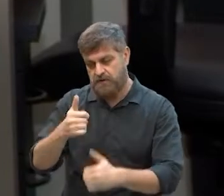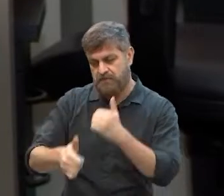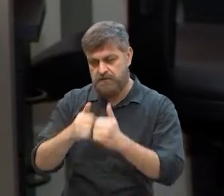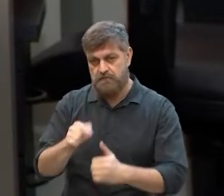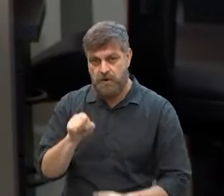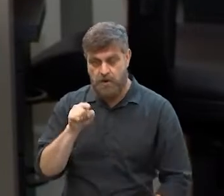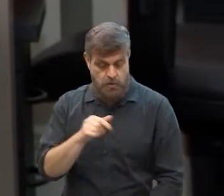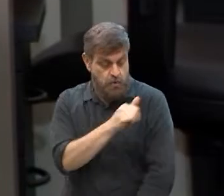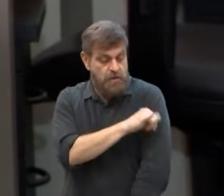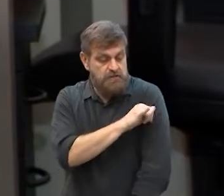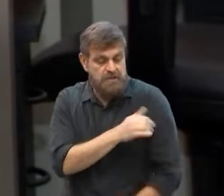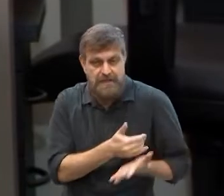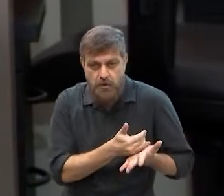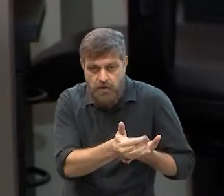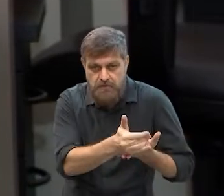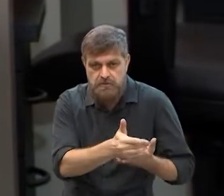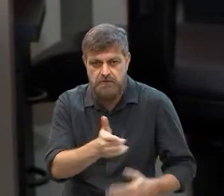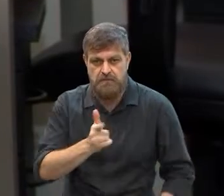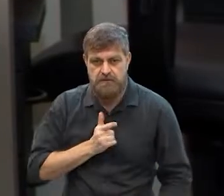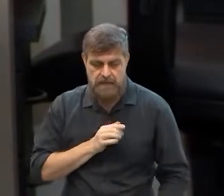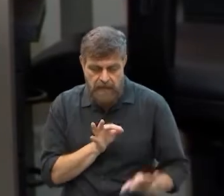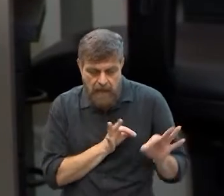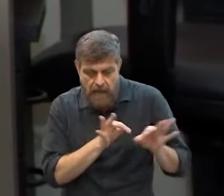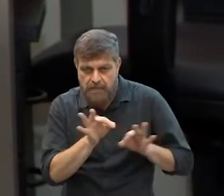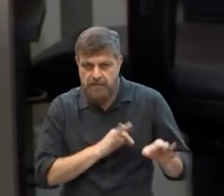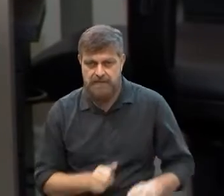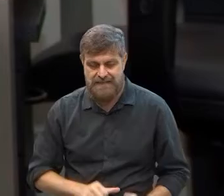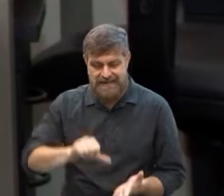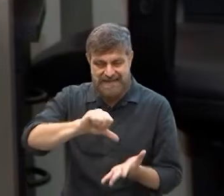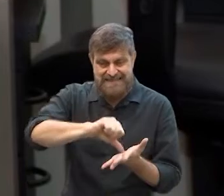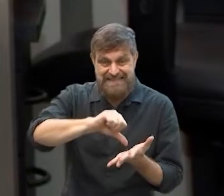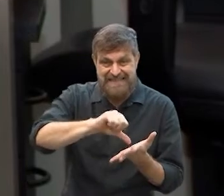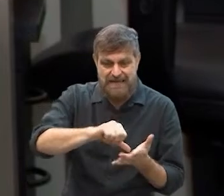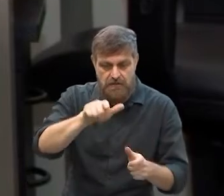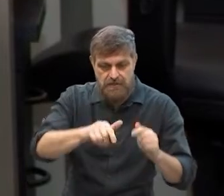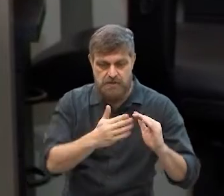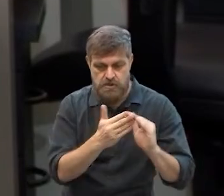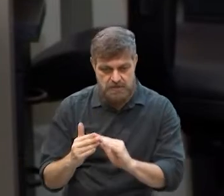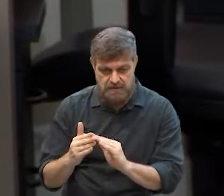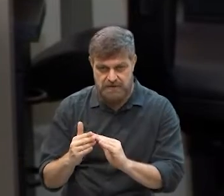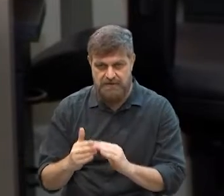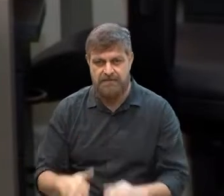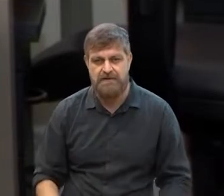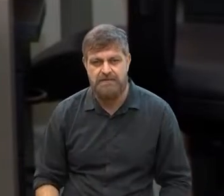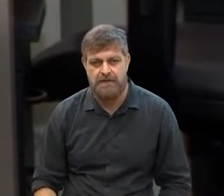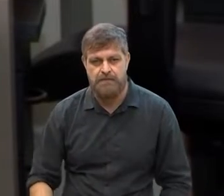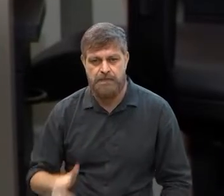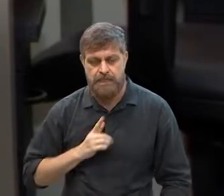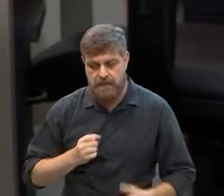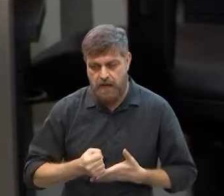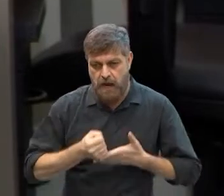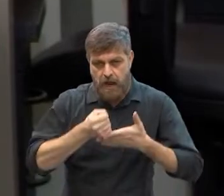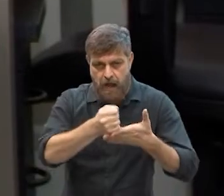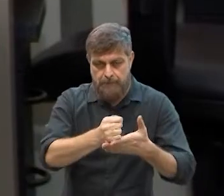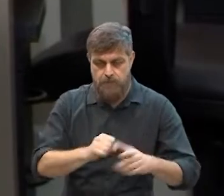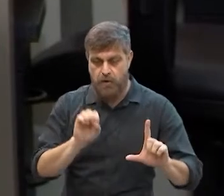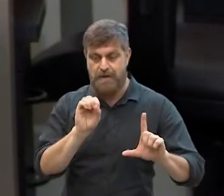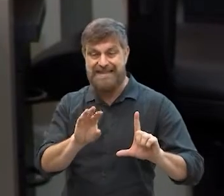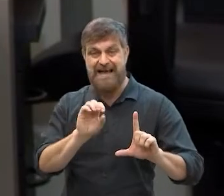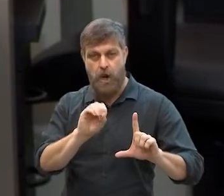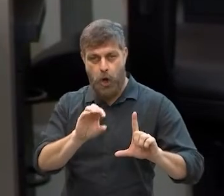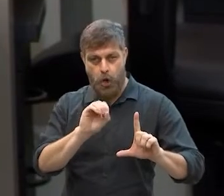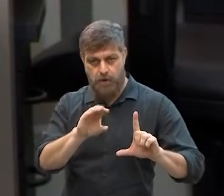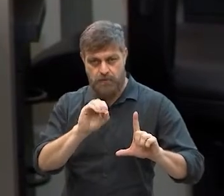no Rio de Janeiro, é um evento organizado pela Central Única das Favelas, a CUFA, com apoio da Rede Globo de